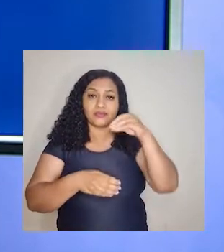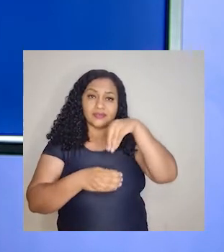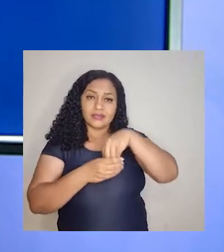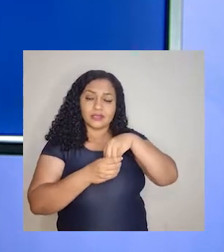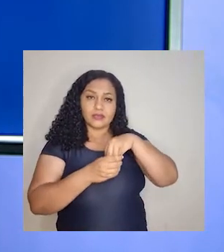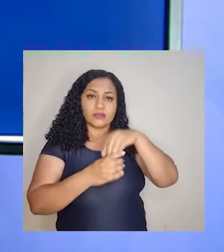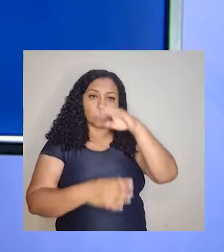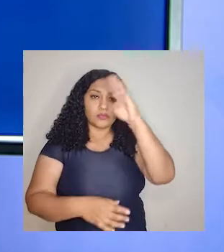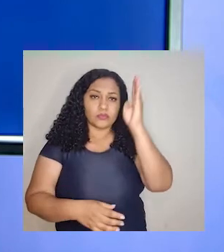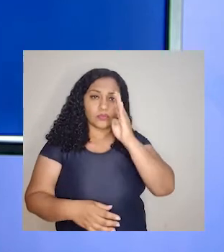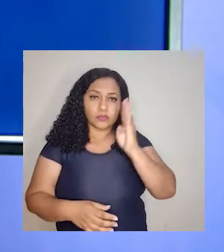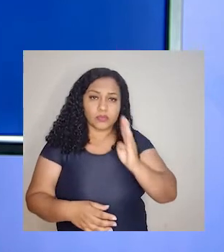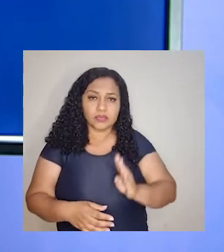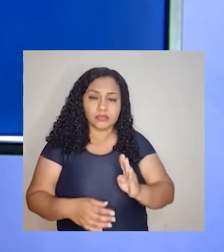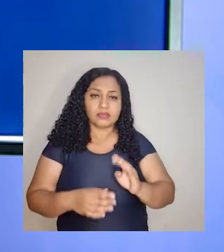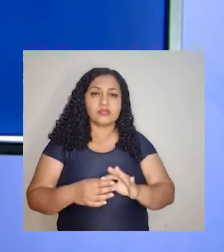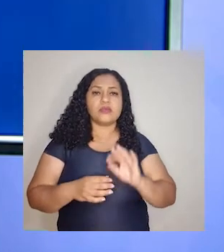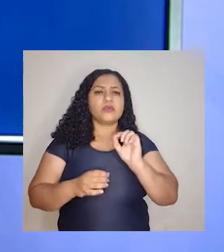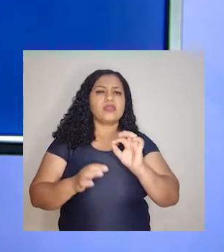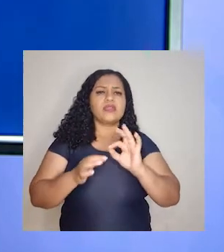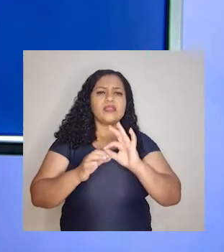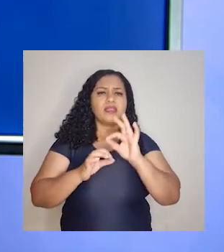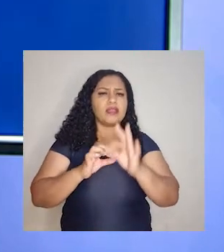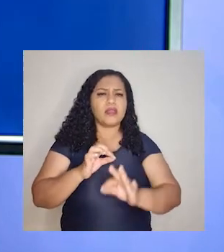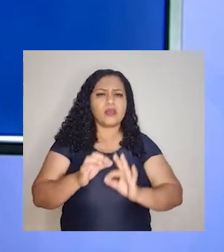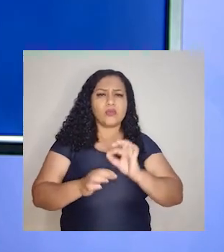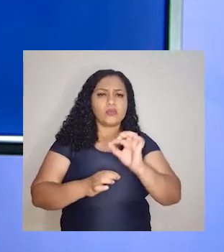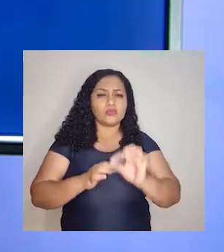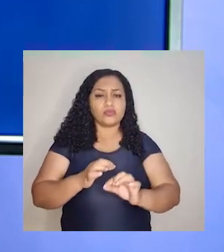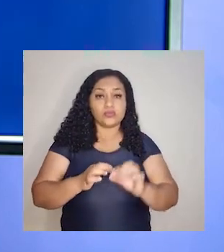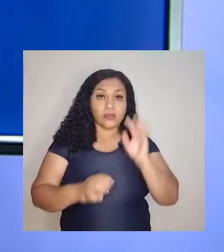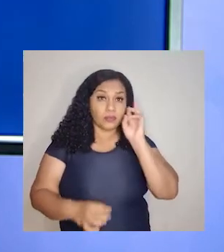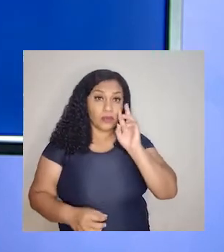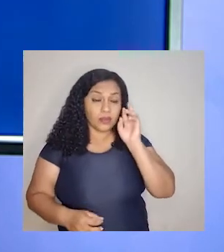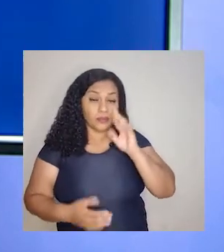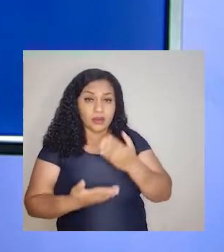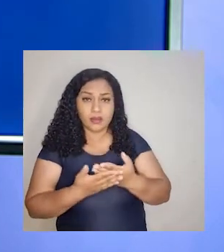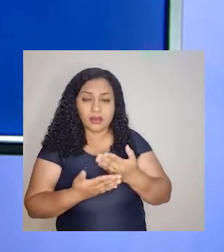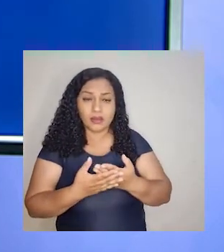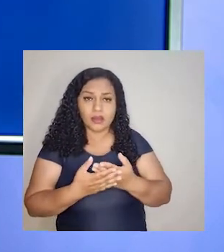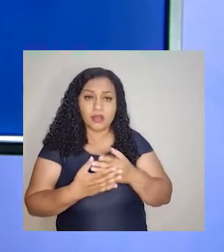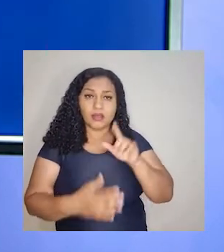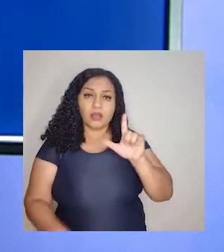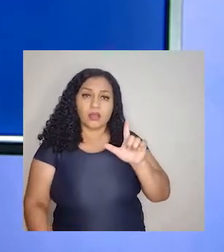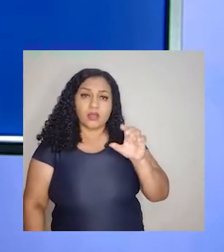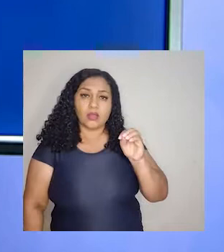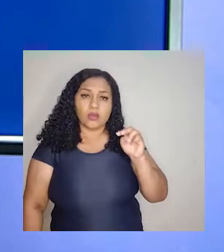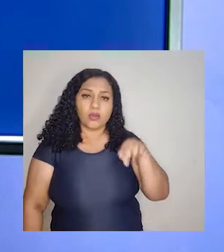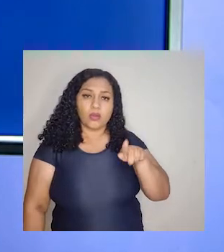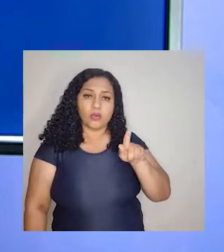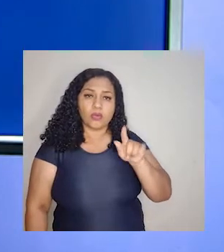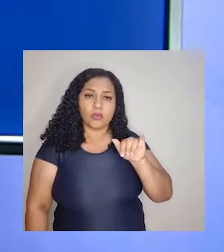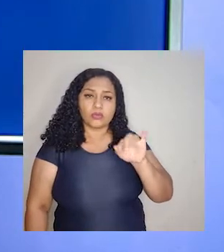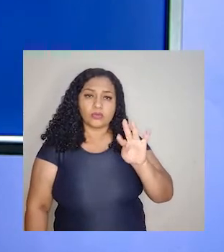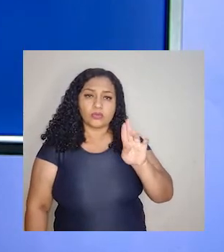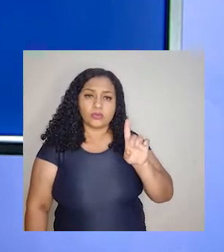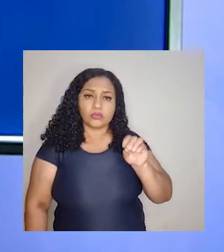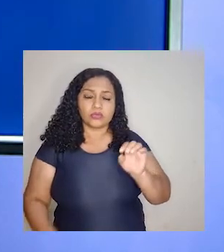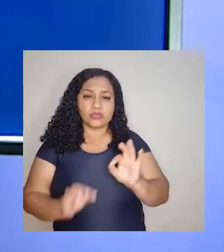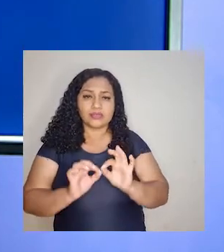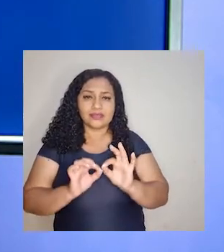aqui são os nossos quatro está os graus de longitude dos quatros o que que é Longitude vamos relembrar